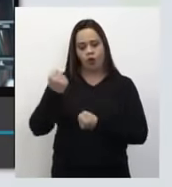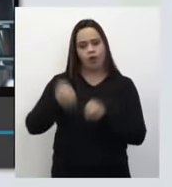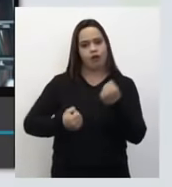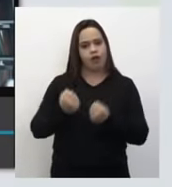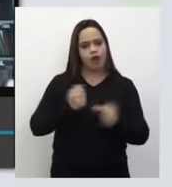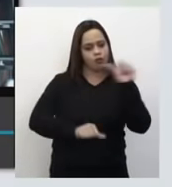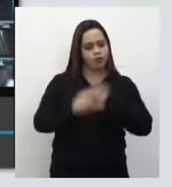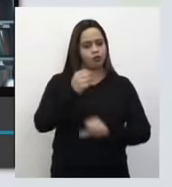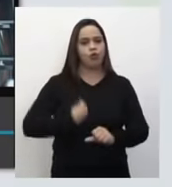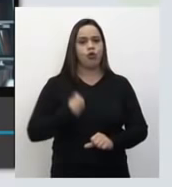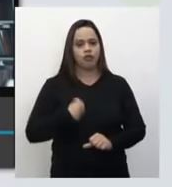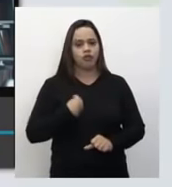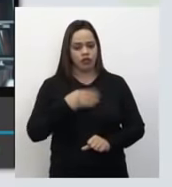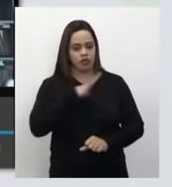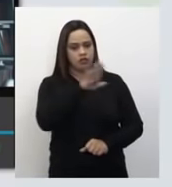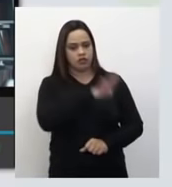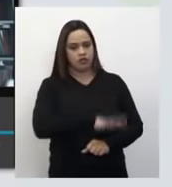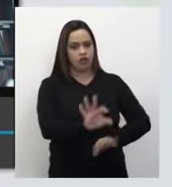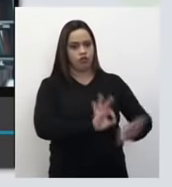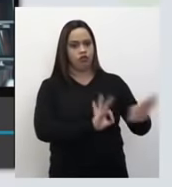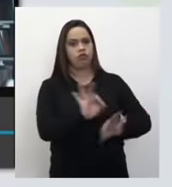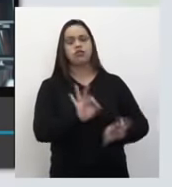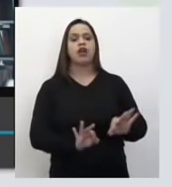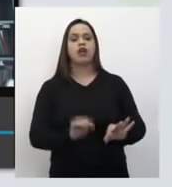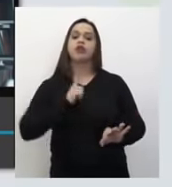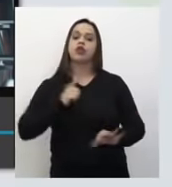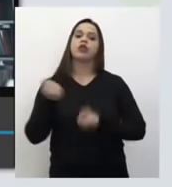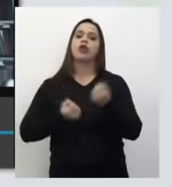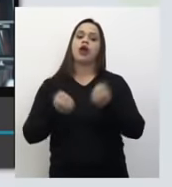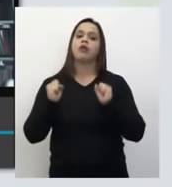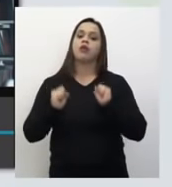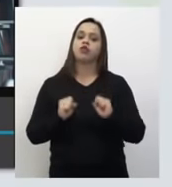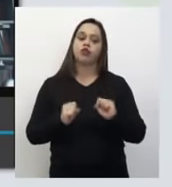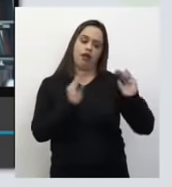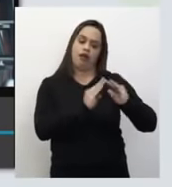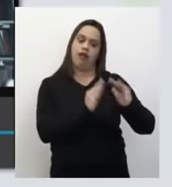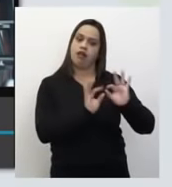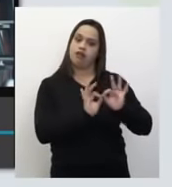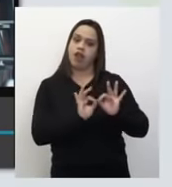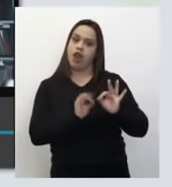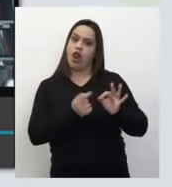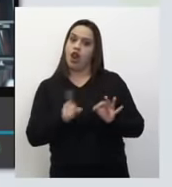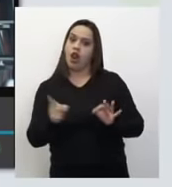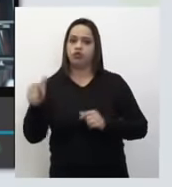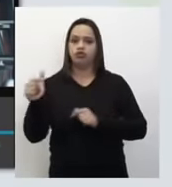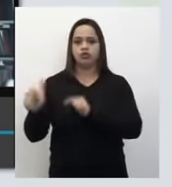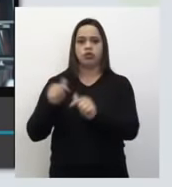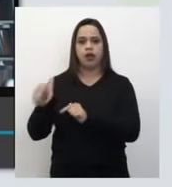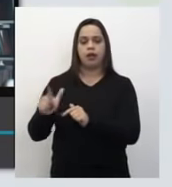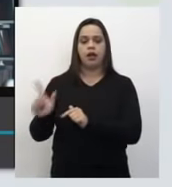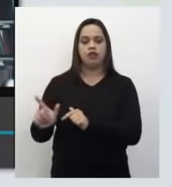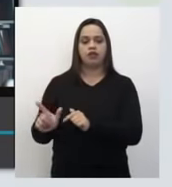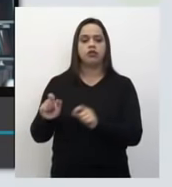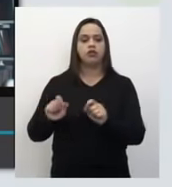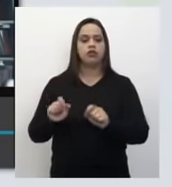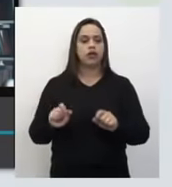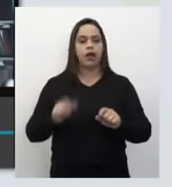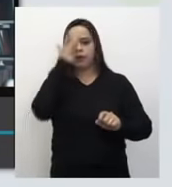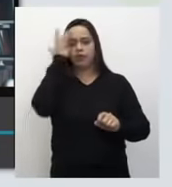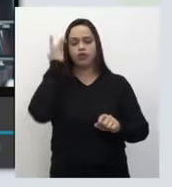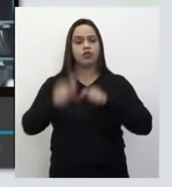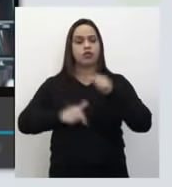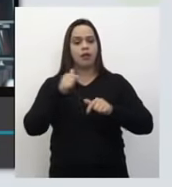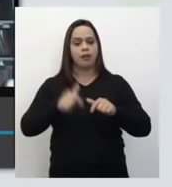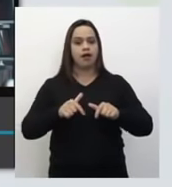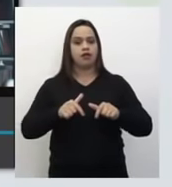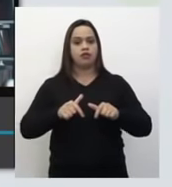jeito que a cidade é organizada, então tendo carro, o que acontece? A gente pode morar longe do trabalho. Então surge uma coisa aqui, está aqui o trabalho no centro, aqui está a